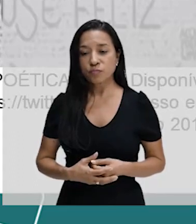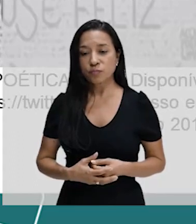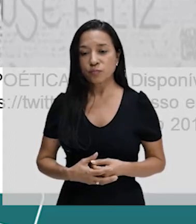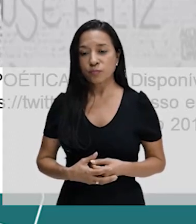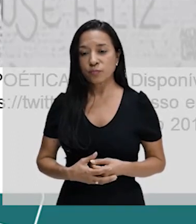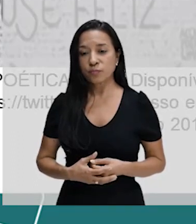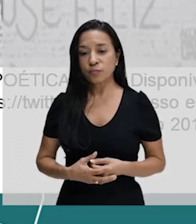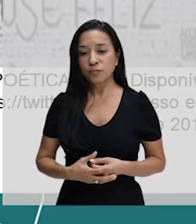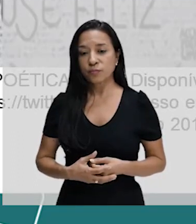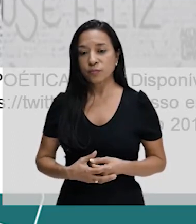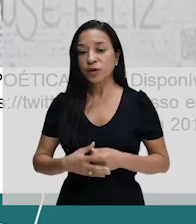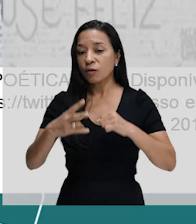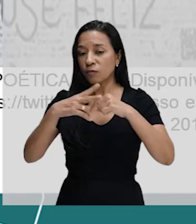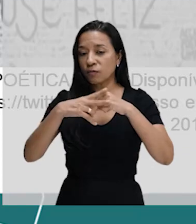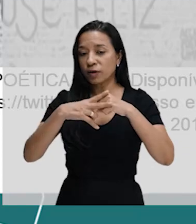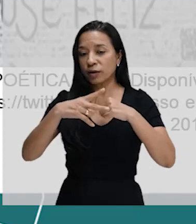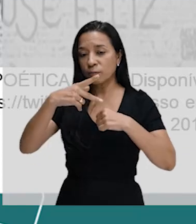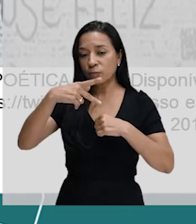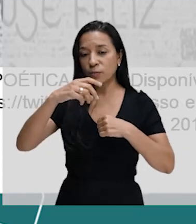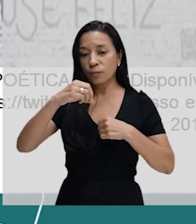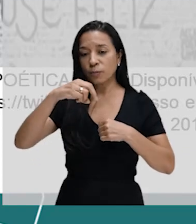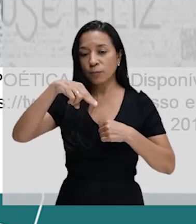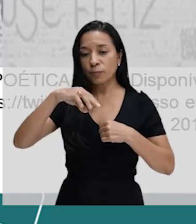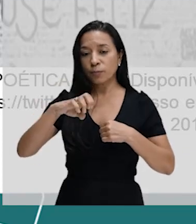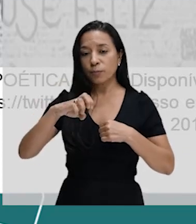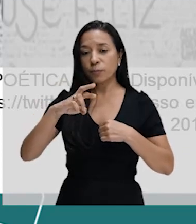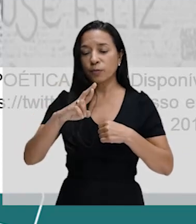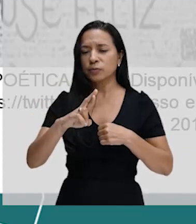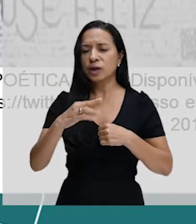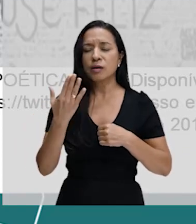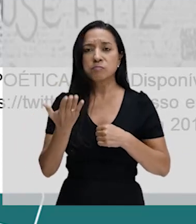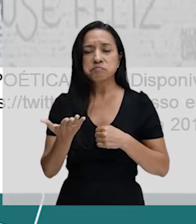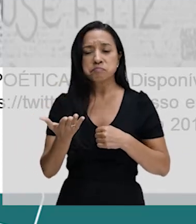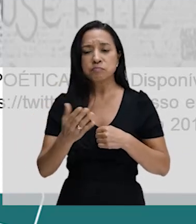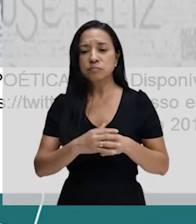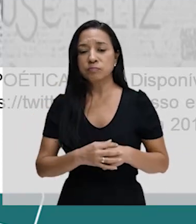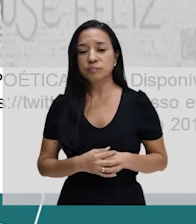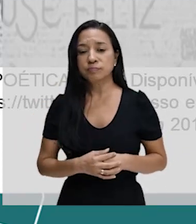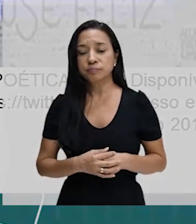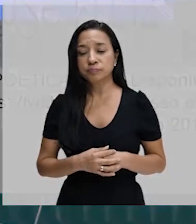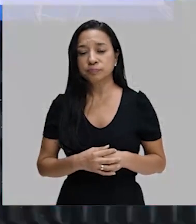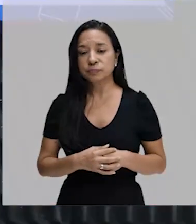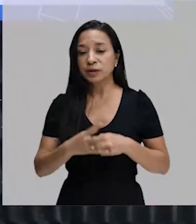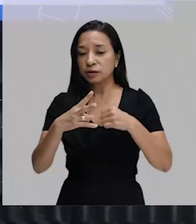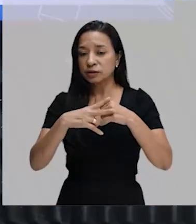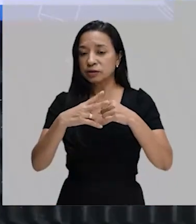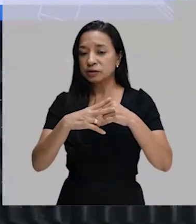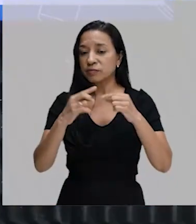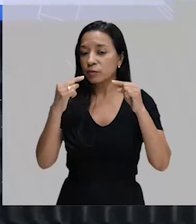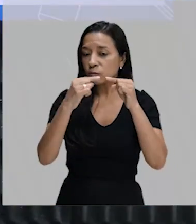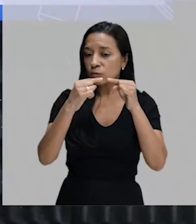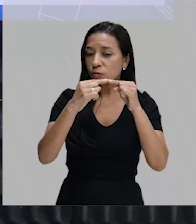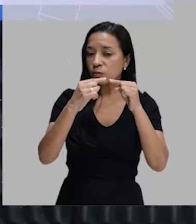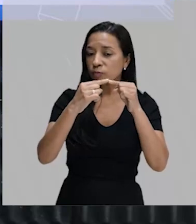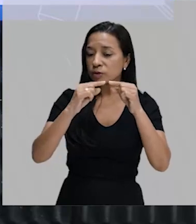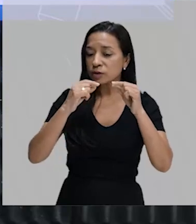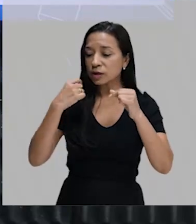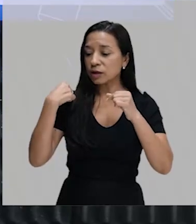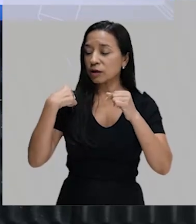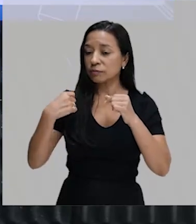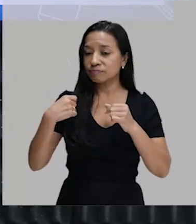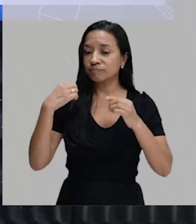verbo poner. Na primeira ocorrência, o verbo equivale a vestir uma